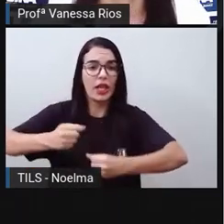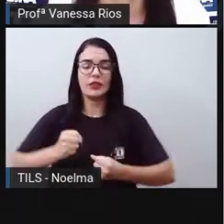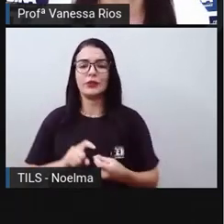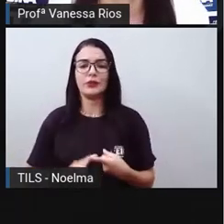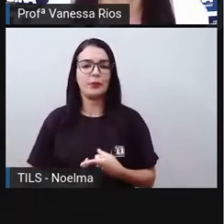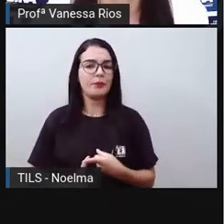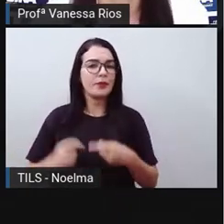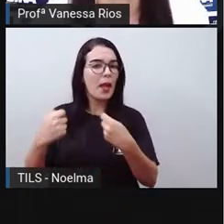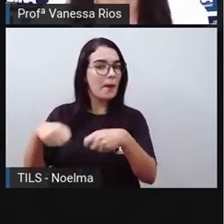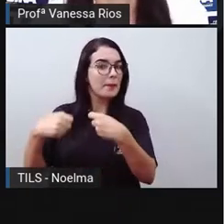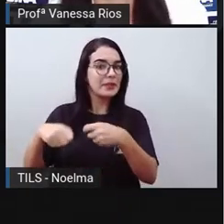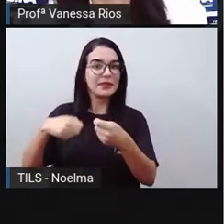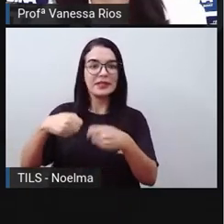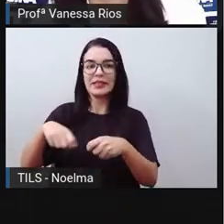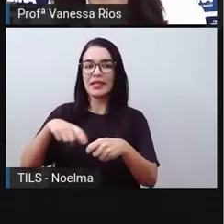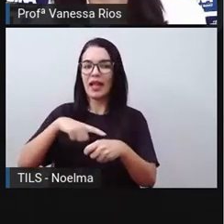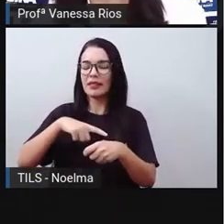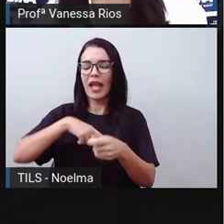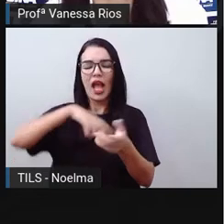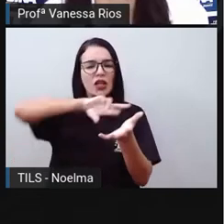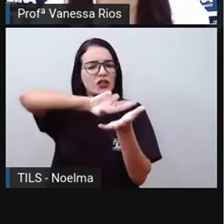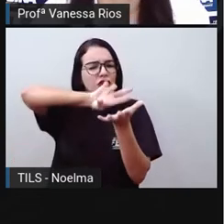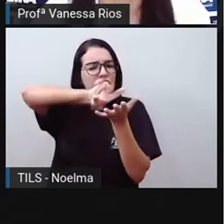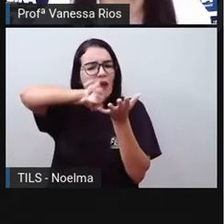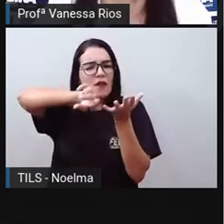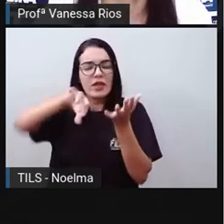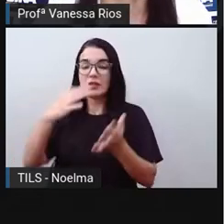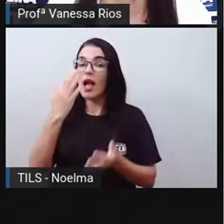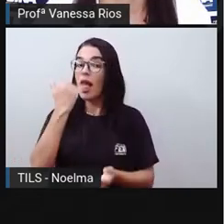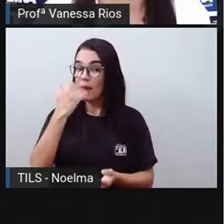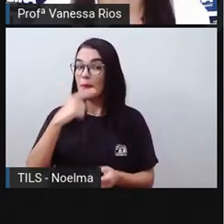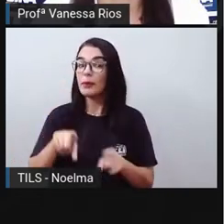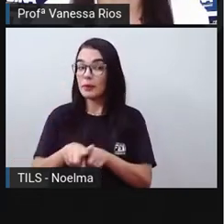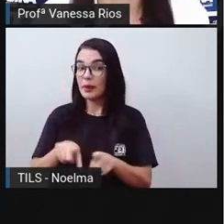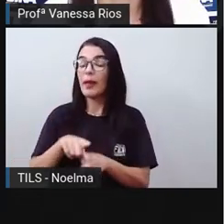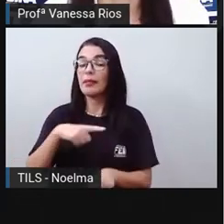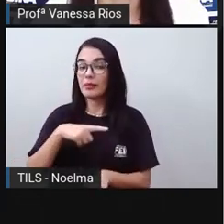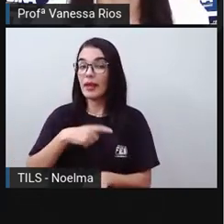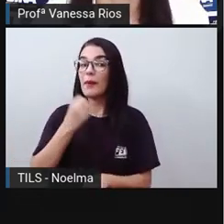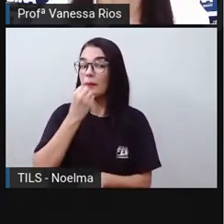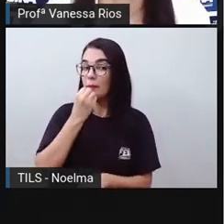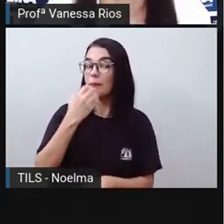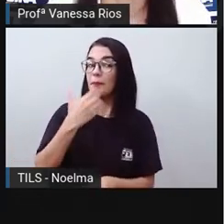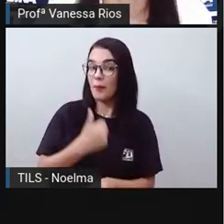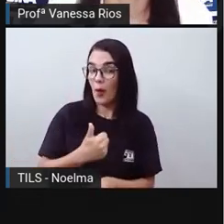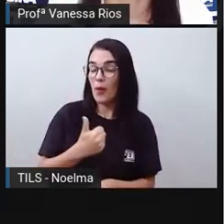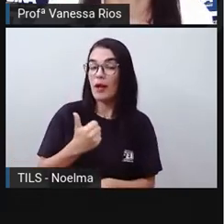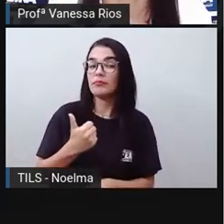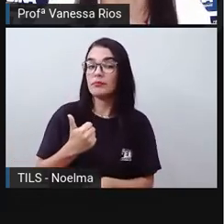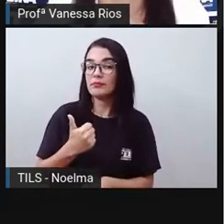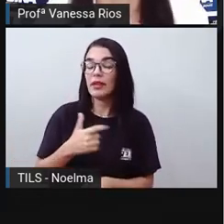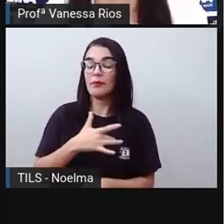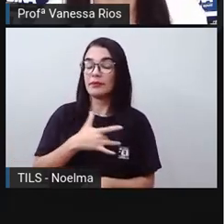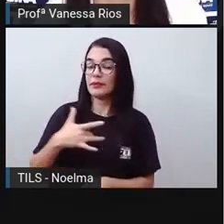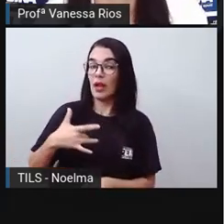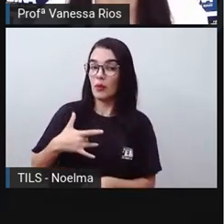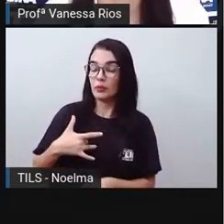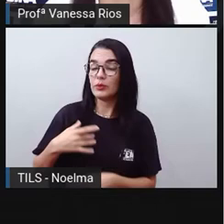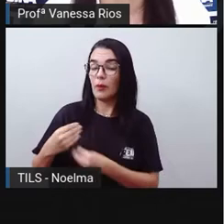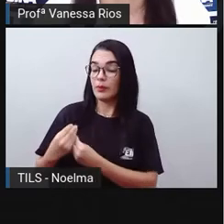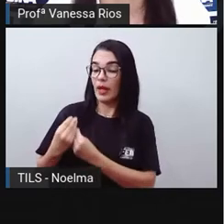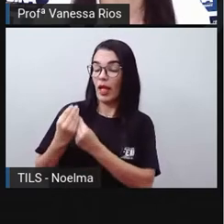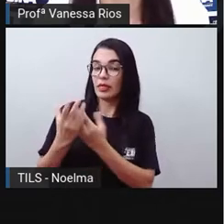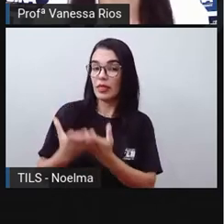Não é? Existem diversos alimentos que são saudáveis e diversos alimentos oferecendo os nutrientes,